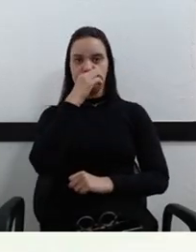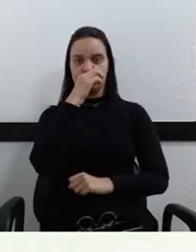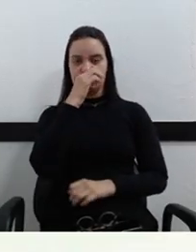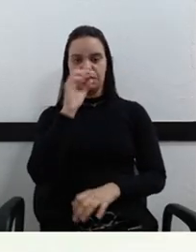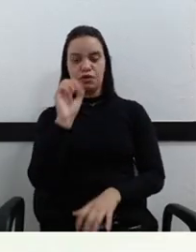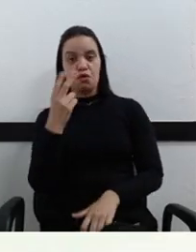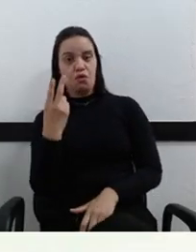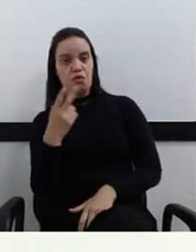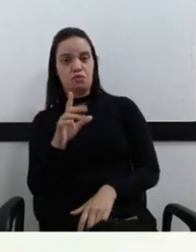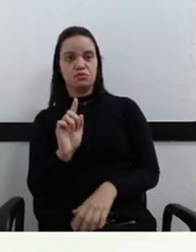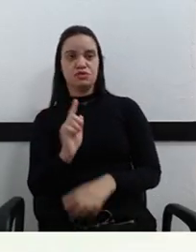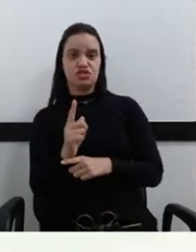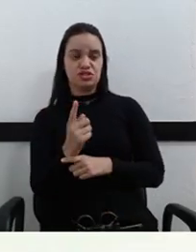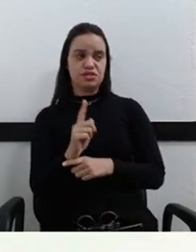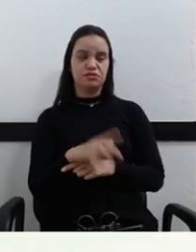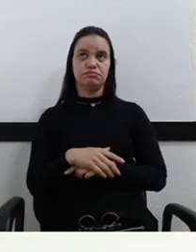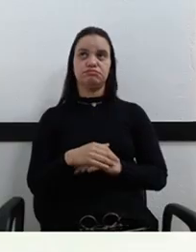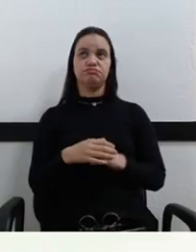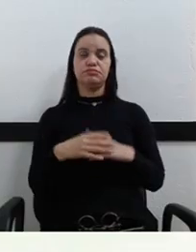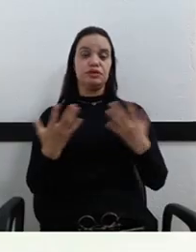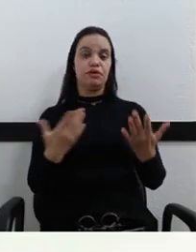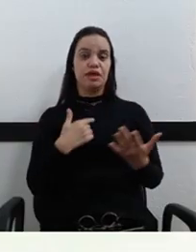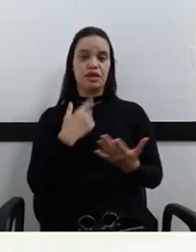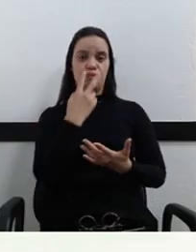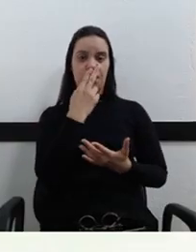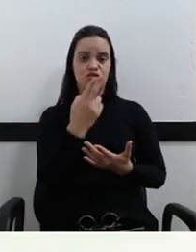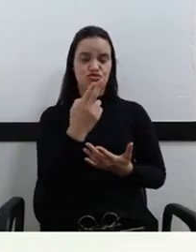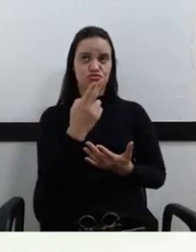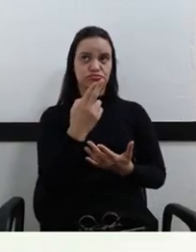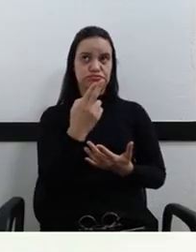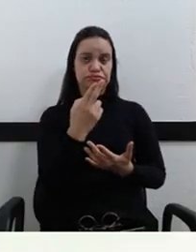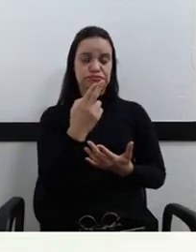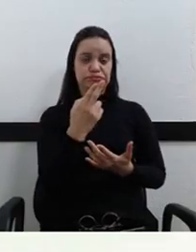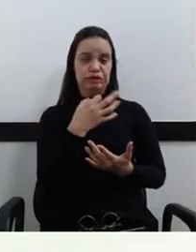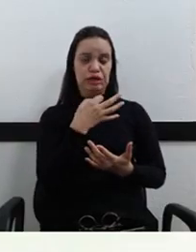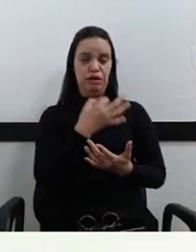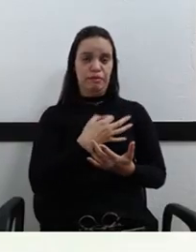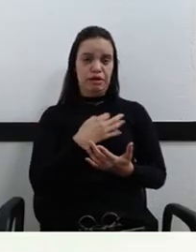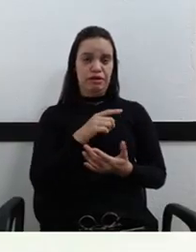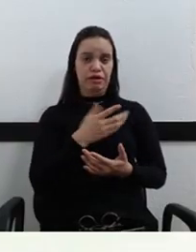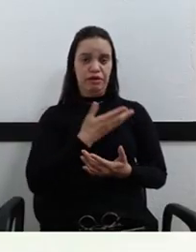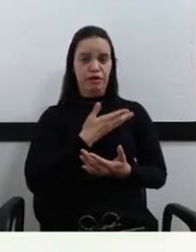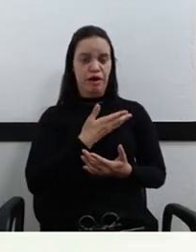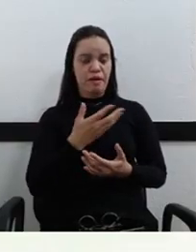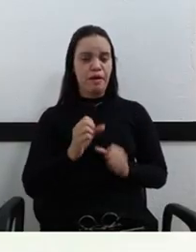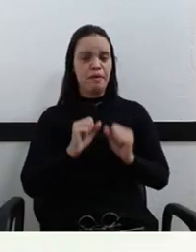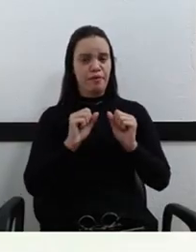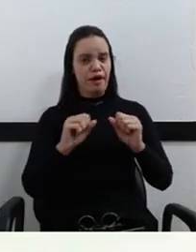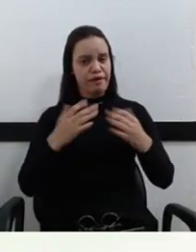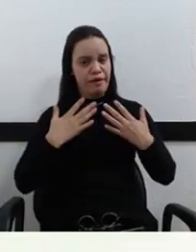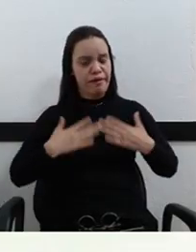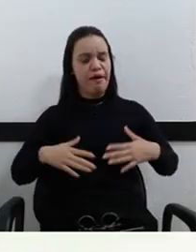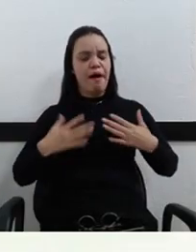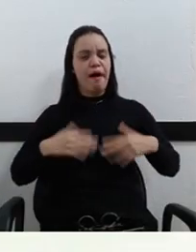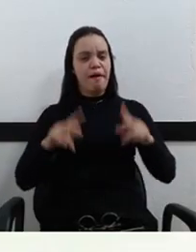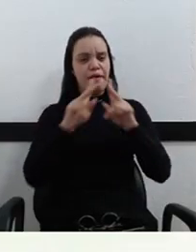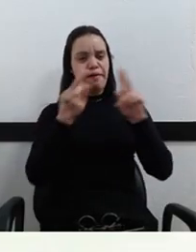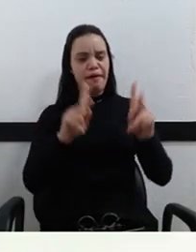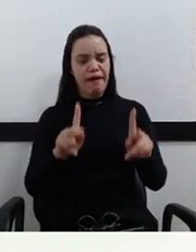ou da gestão. Então, eu acho que os colegas podem ficar tranquilos em relação a isso, que